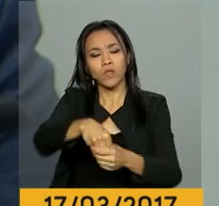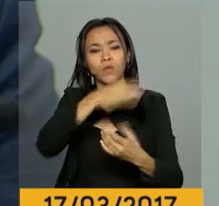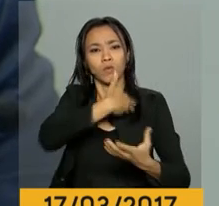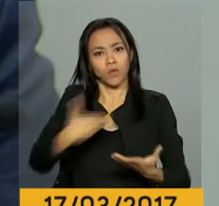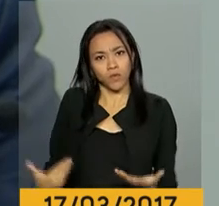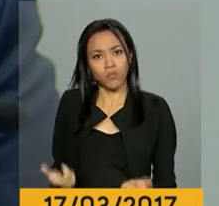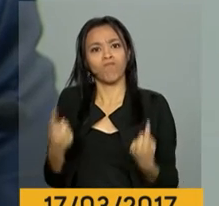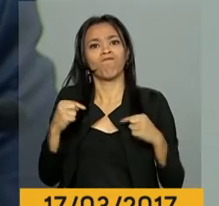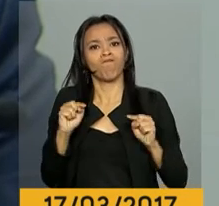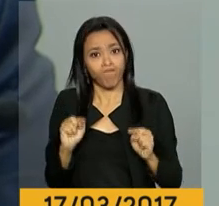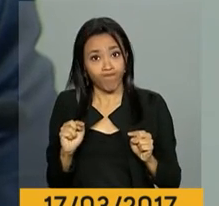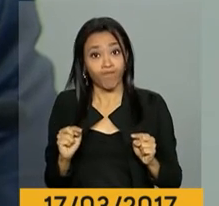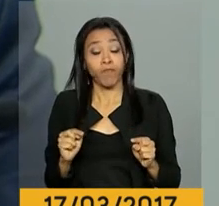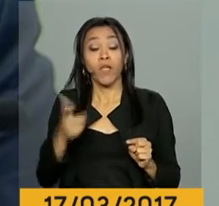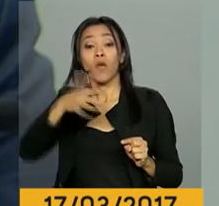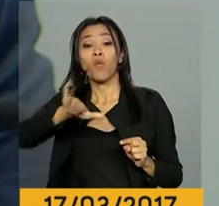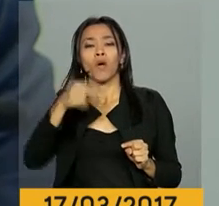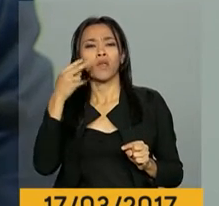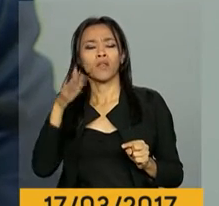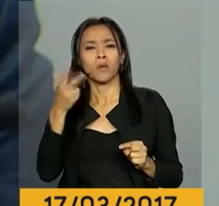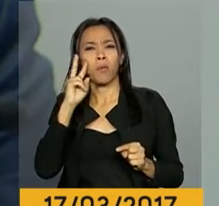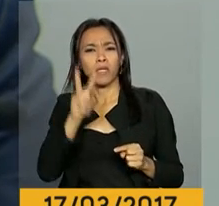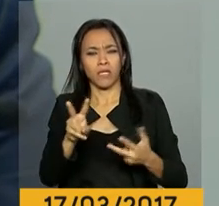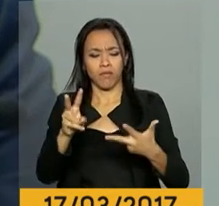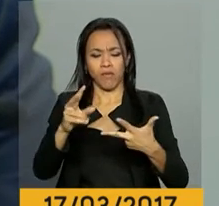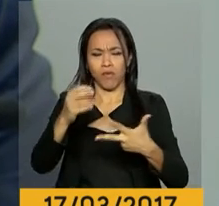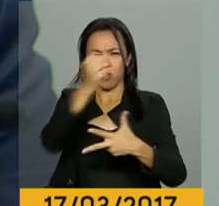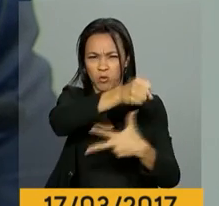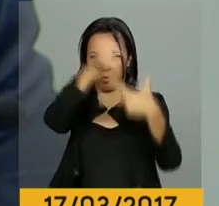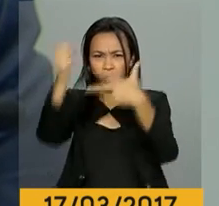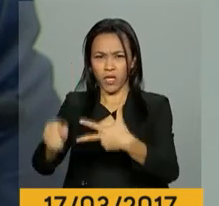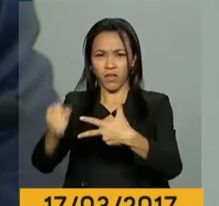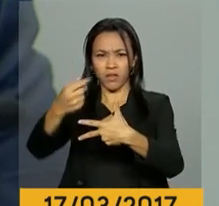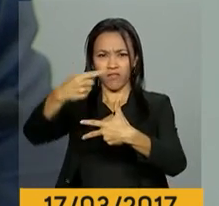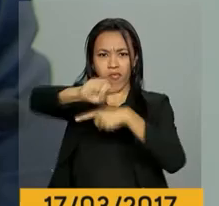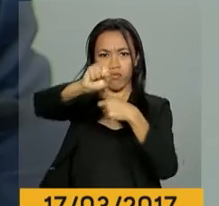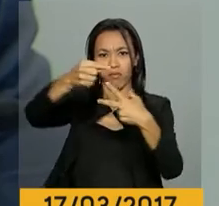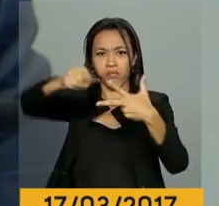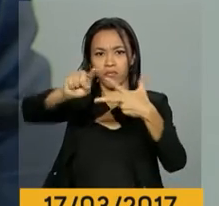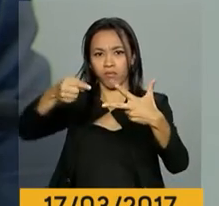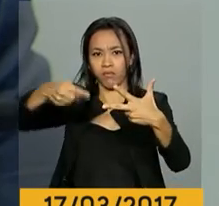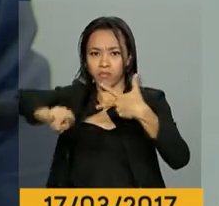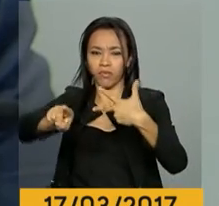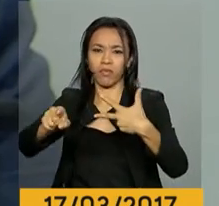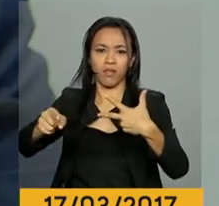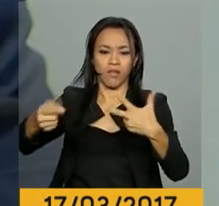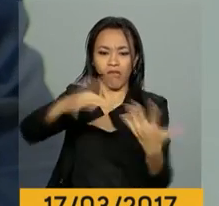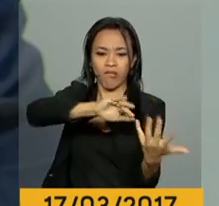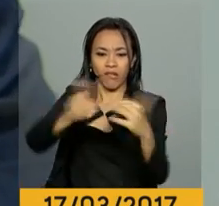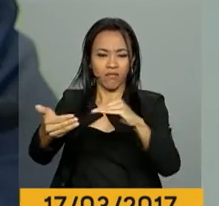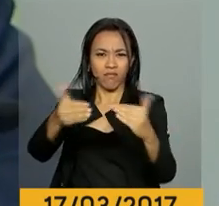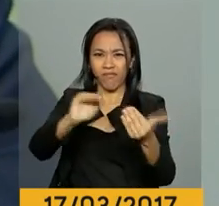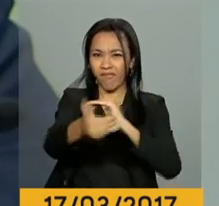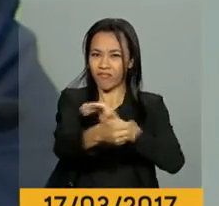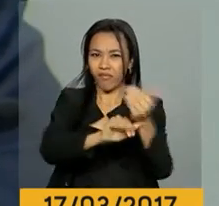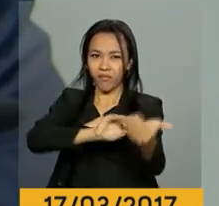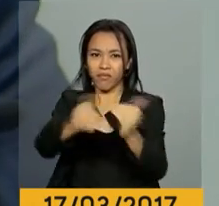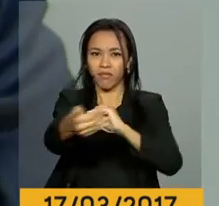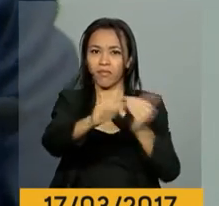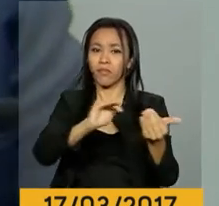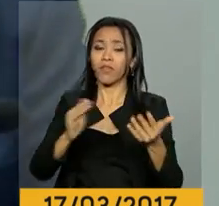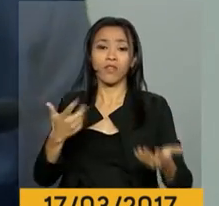exemplo, desarmonia entre os poderes do Estado, eu estou dizendo nós, que somos